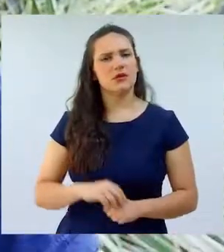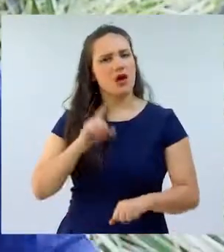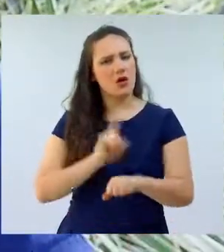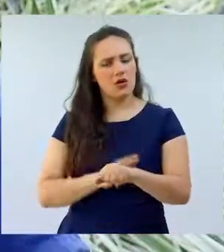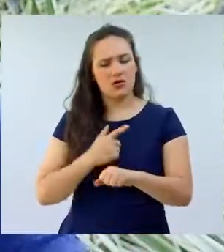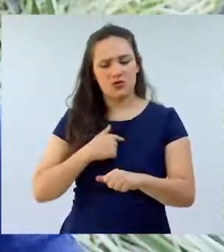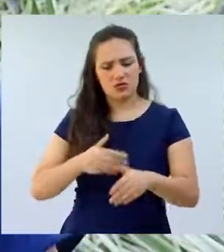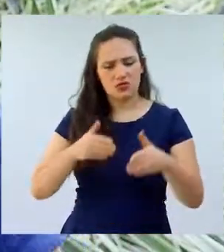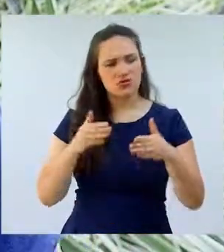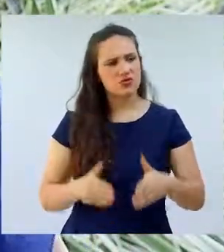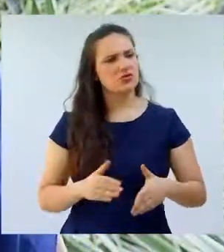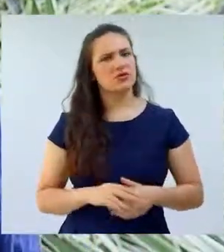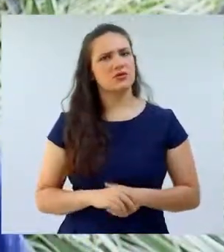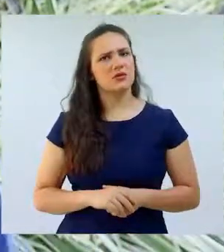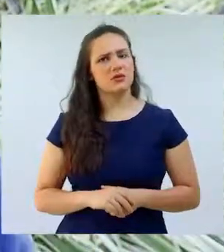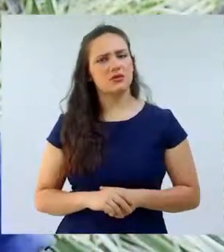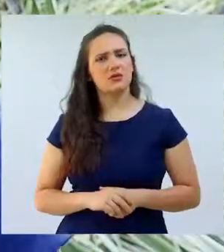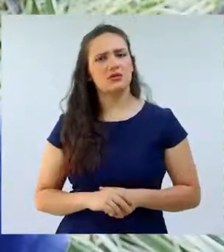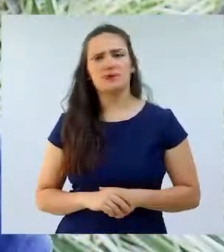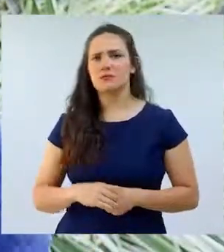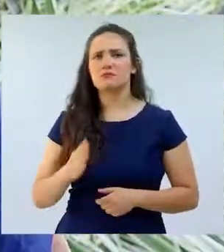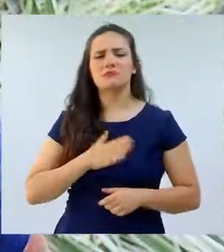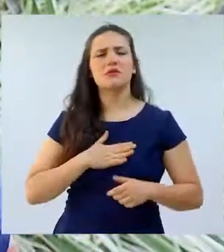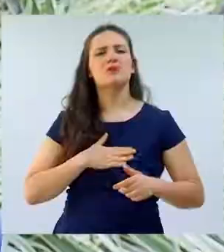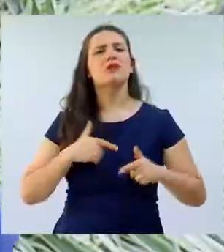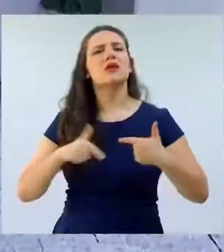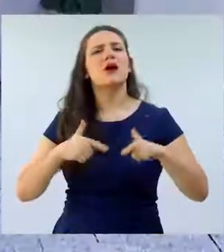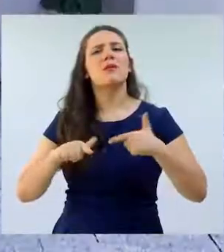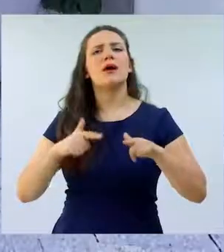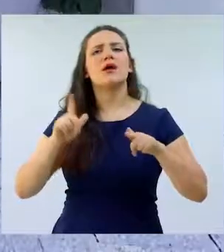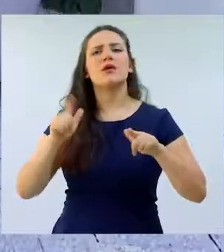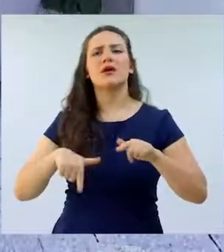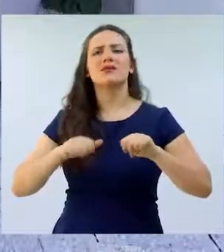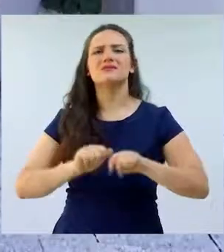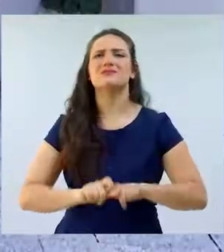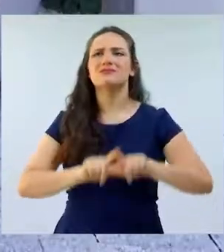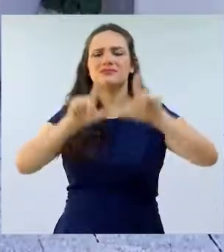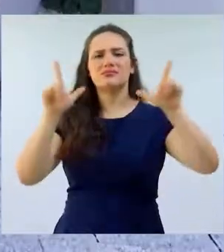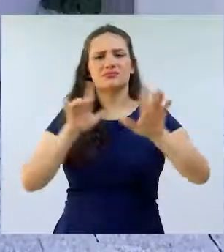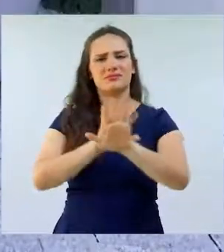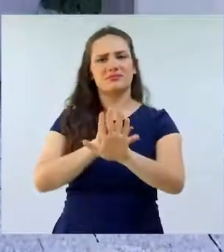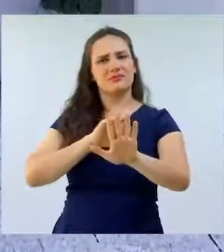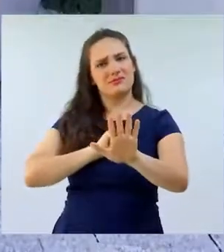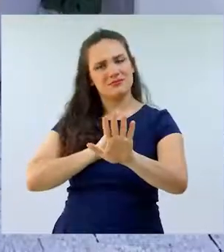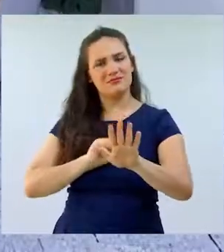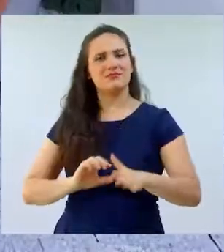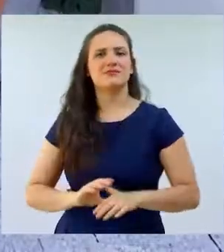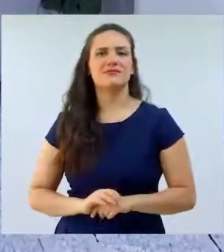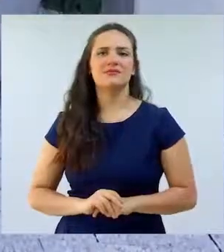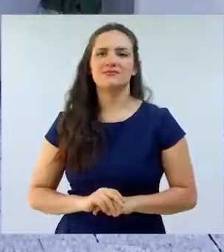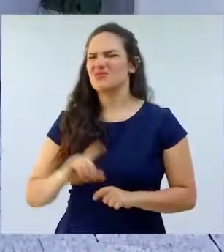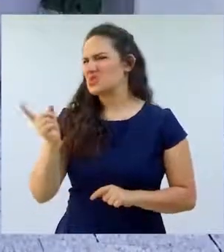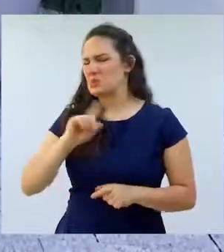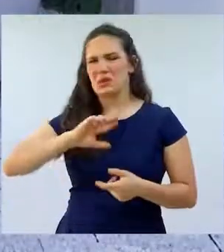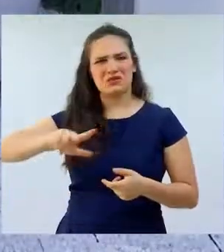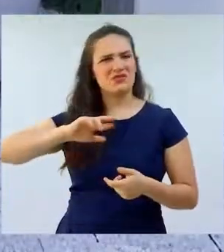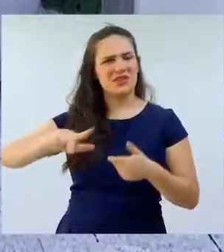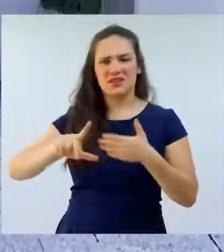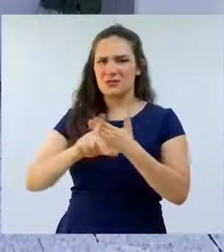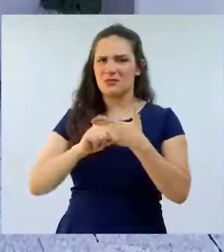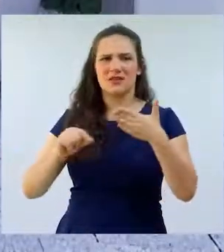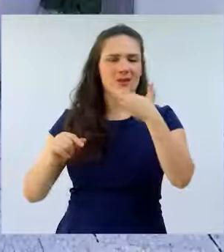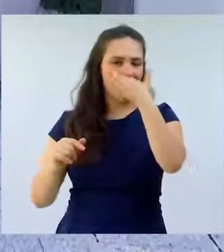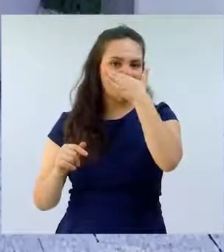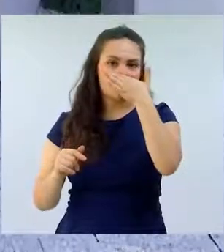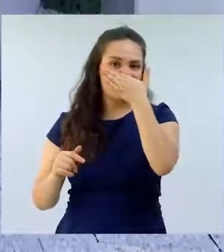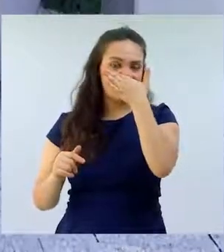Pantanal e tal, e eu cheguei assim, sem saber de nada, e falei, não, meu trabalho é abstrato, é universal, e papapá, e paralelo. Ela falou, eu acabei de falar de